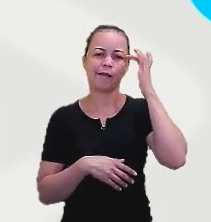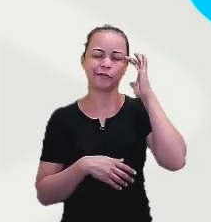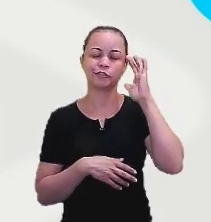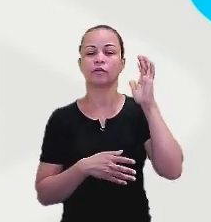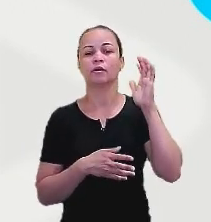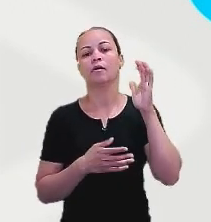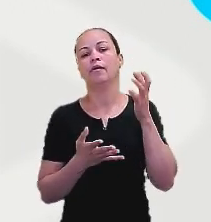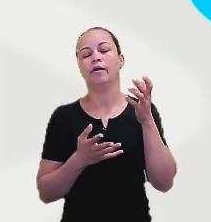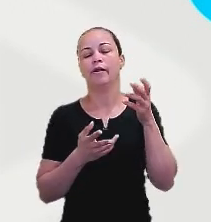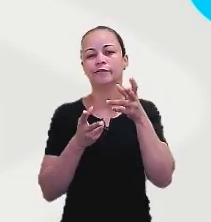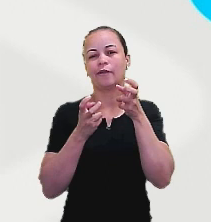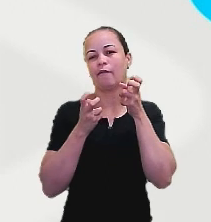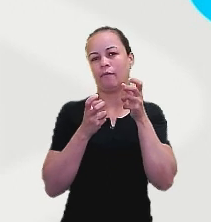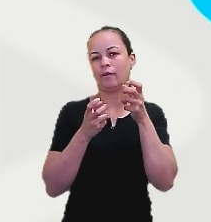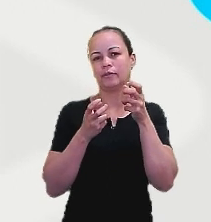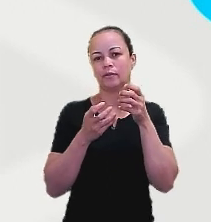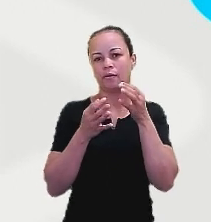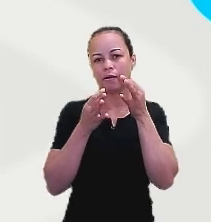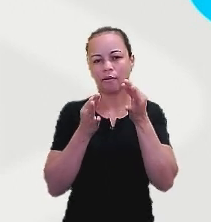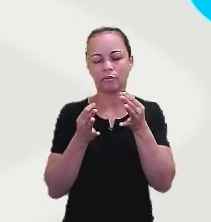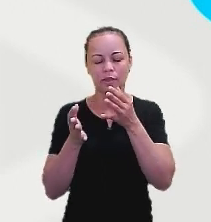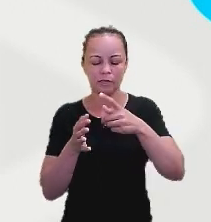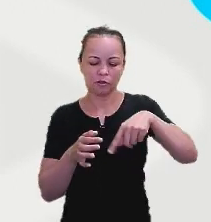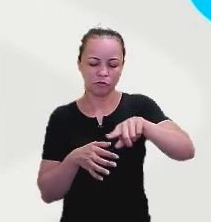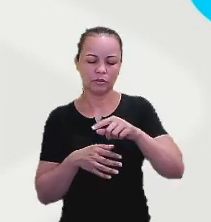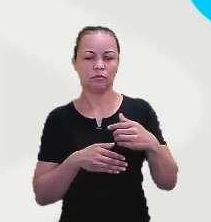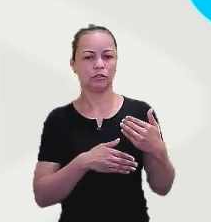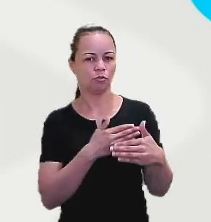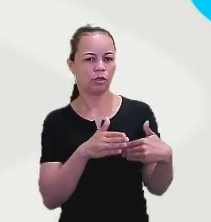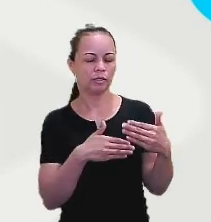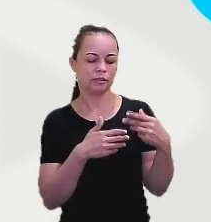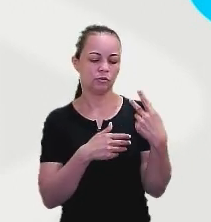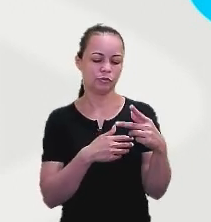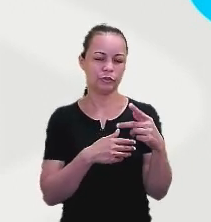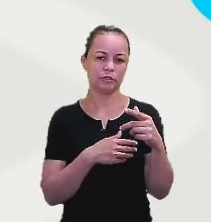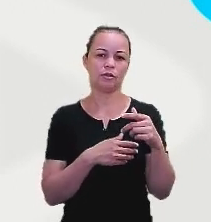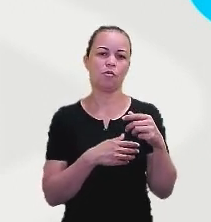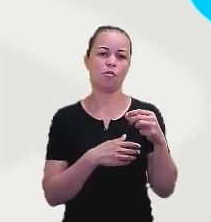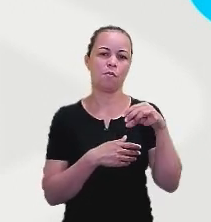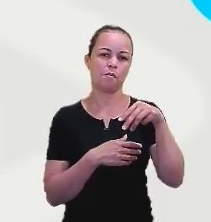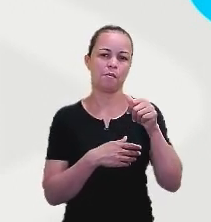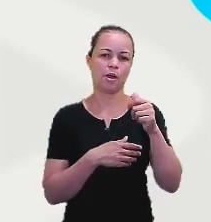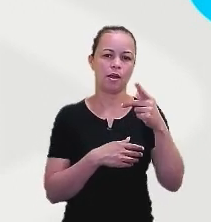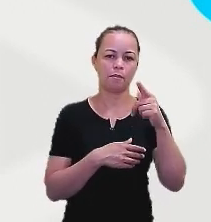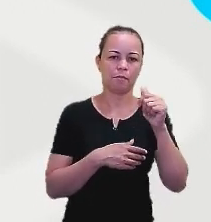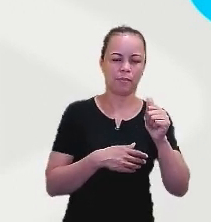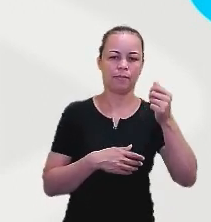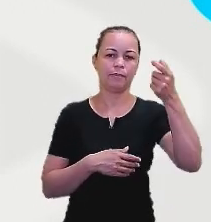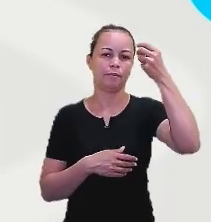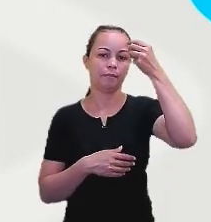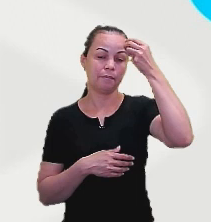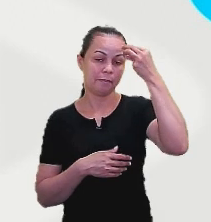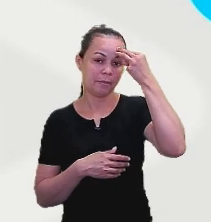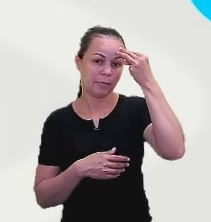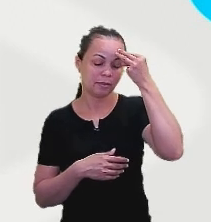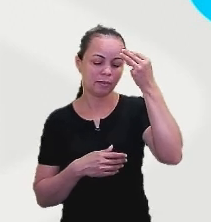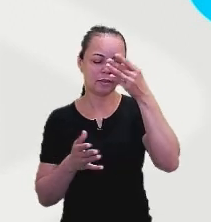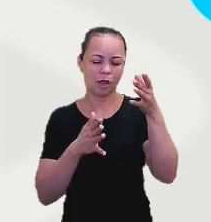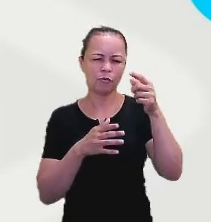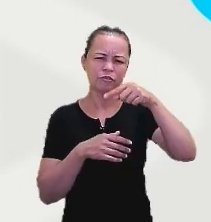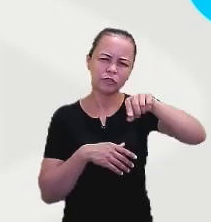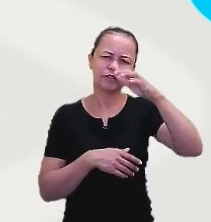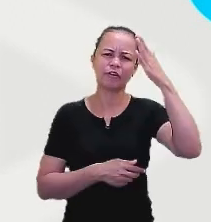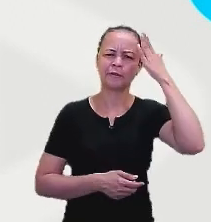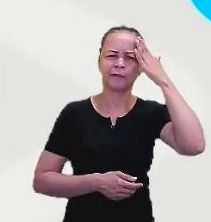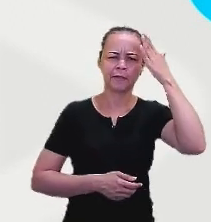vai, produzindo seu mapa mental e vai revisando, vai compreendendo, interpretando bem